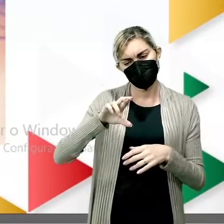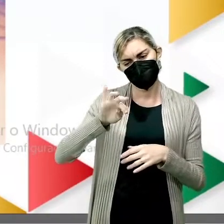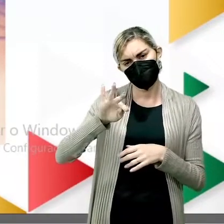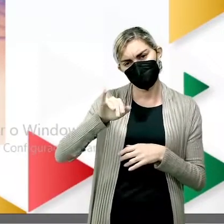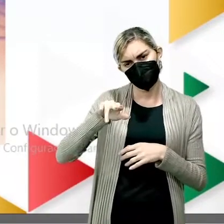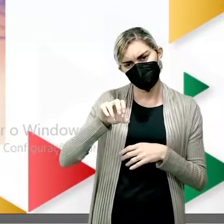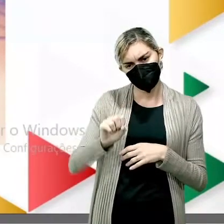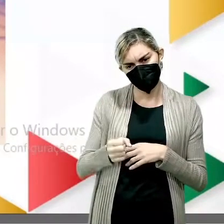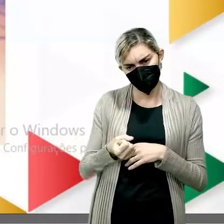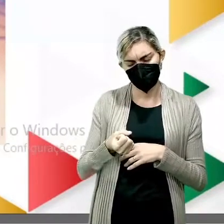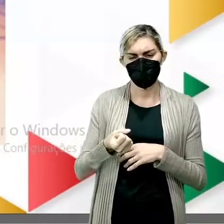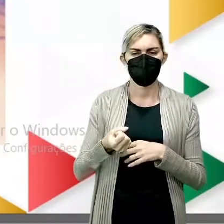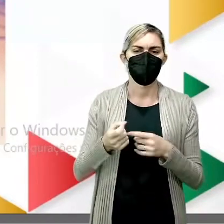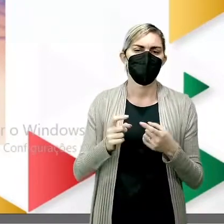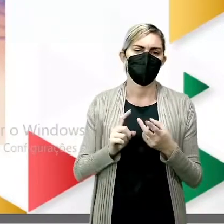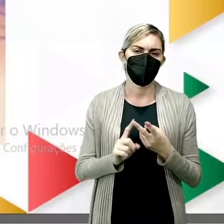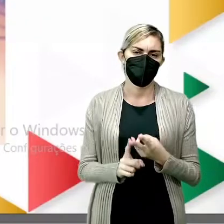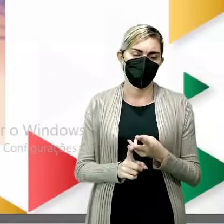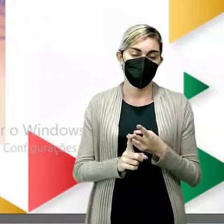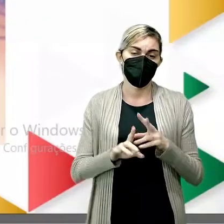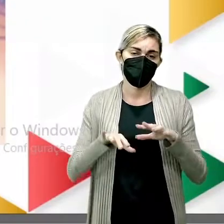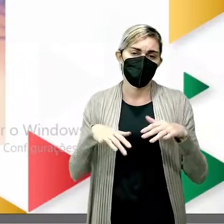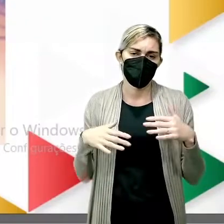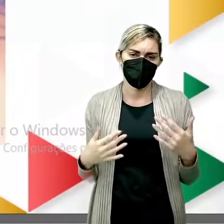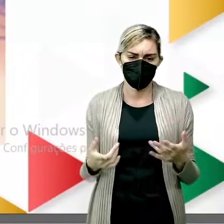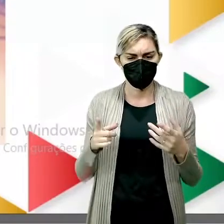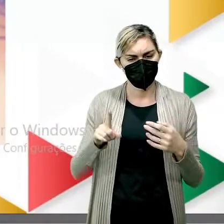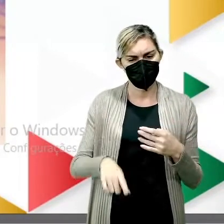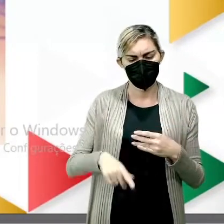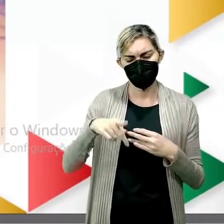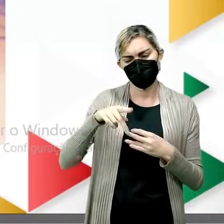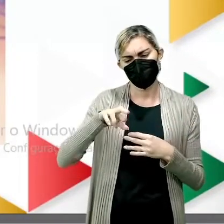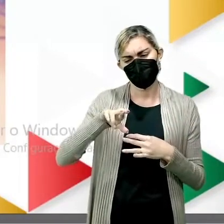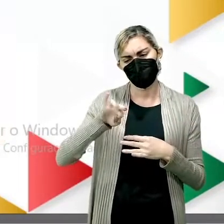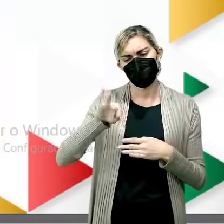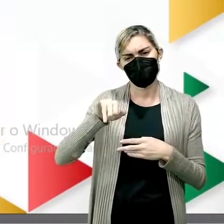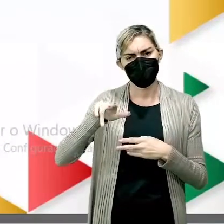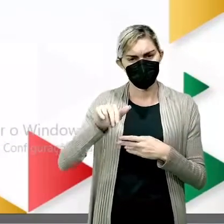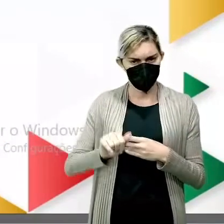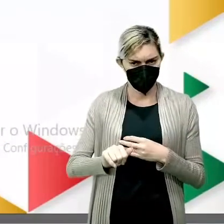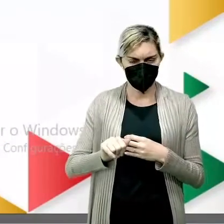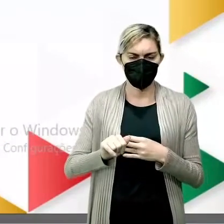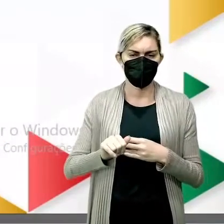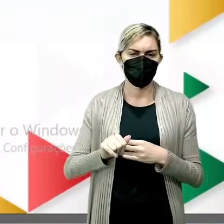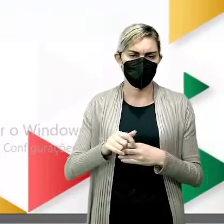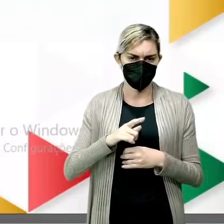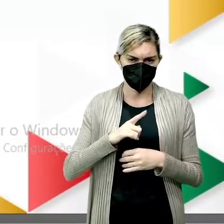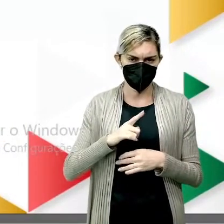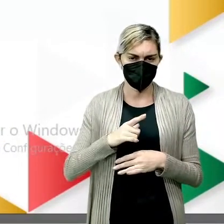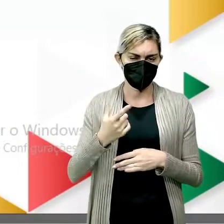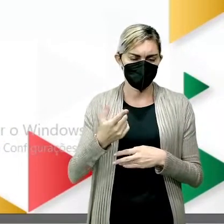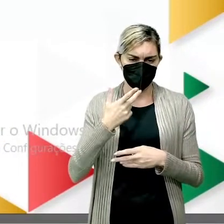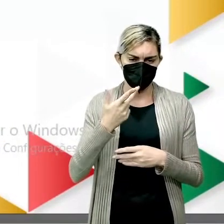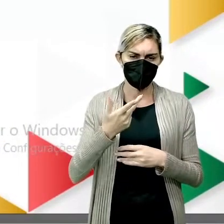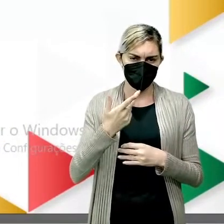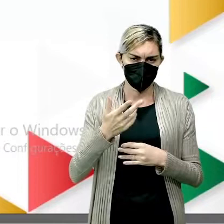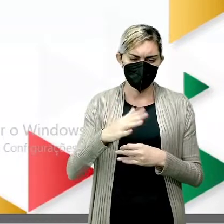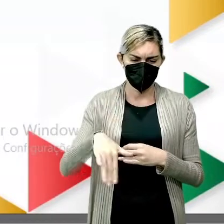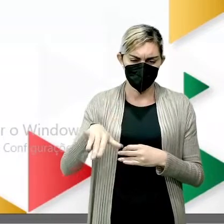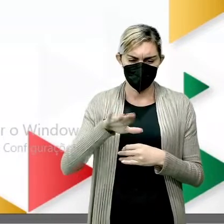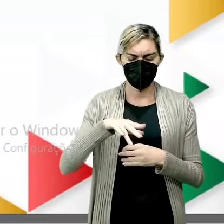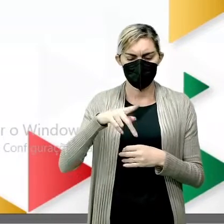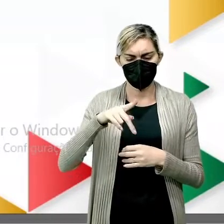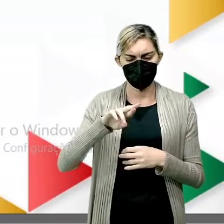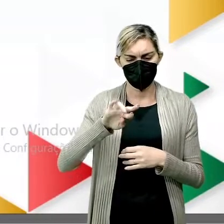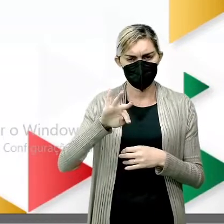tem glicolipídio, ou seja, é a proteína que é proteica. Quando se fala das proteínas, eu posso